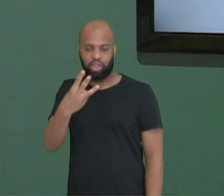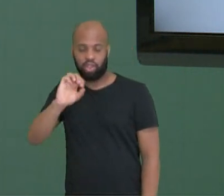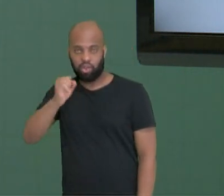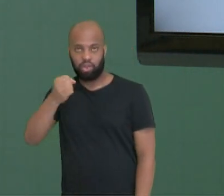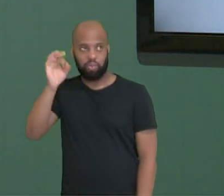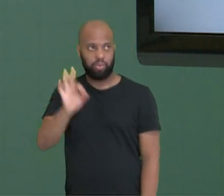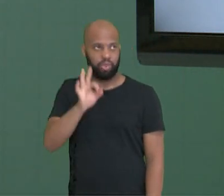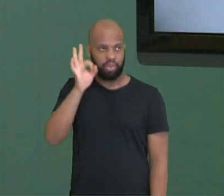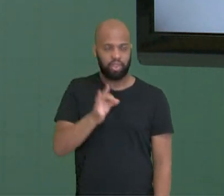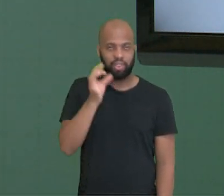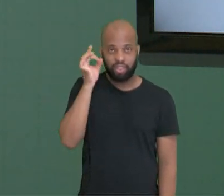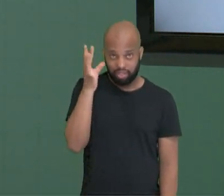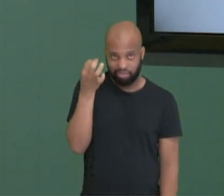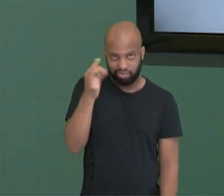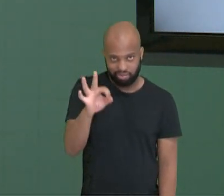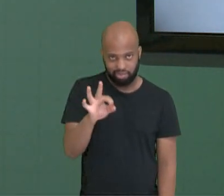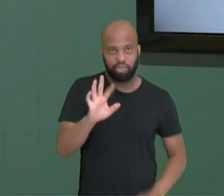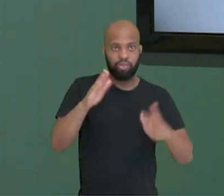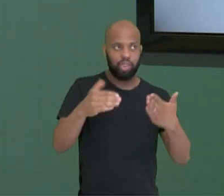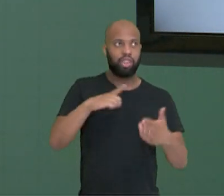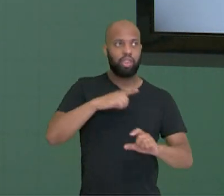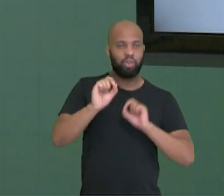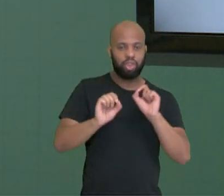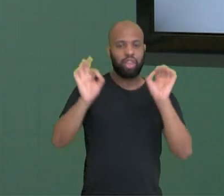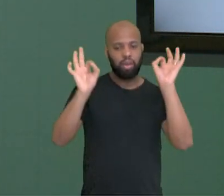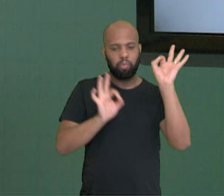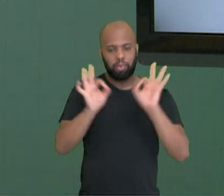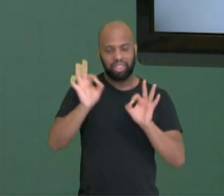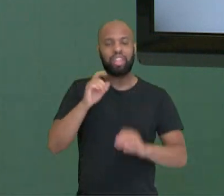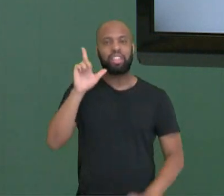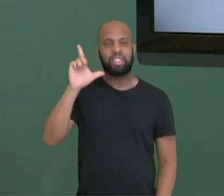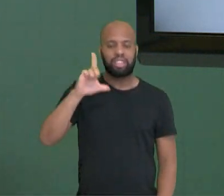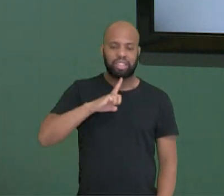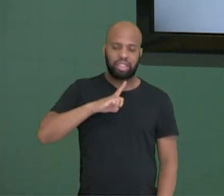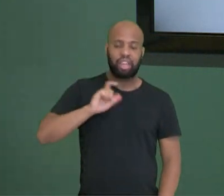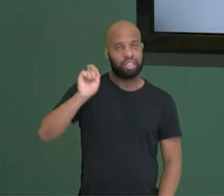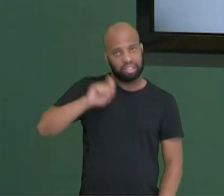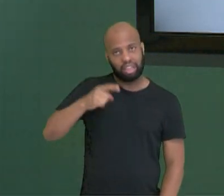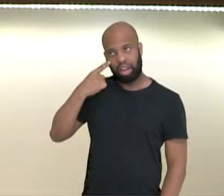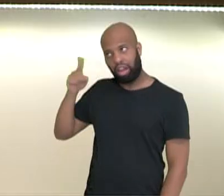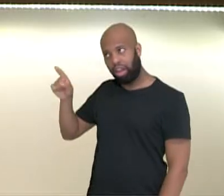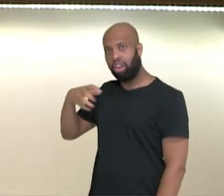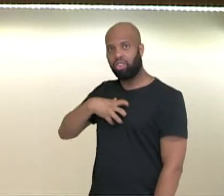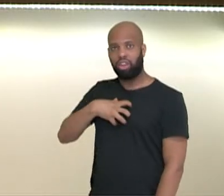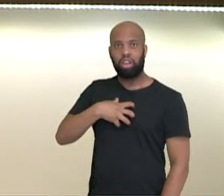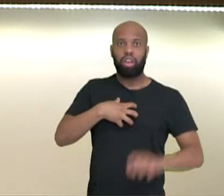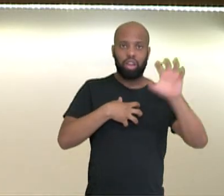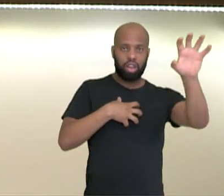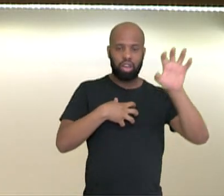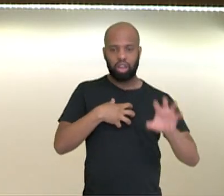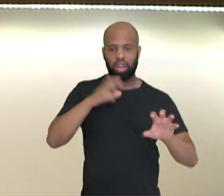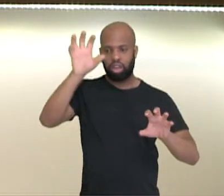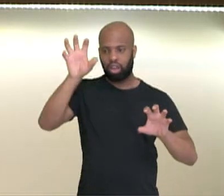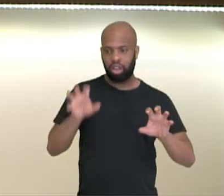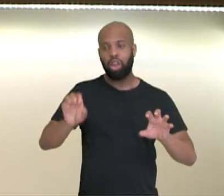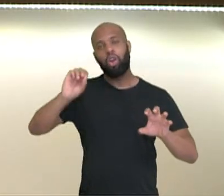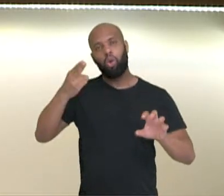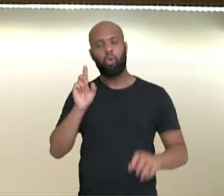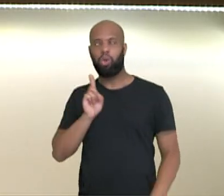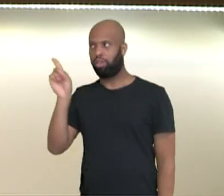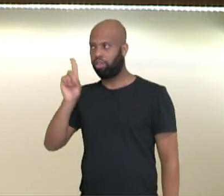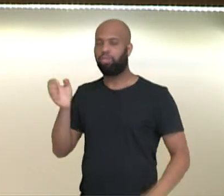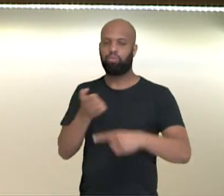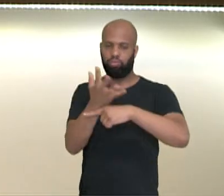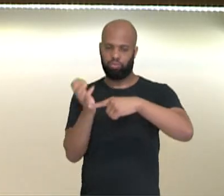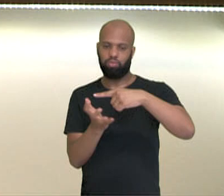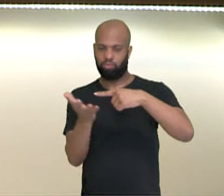121,38%. Bem tranquilo, né? Então, a porcentagem dá para fazer assim também. Se você não quiser usar a regra de 3, assim fica bem mais fácil de fazer.